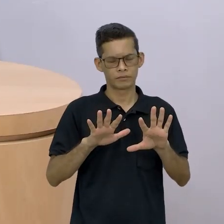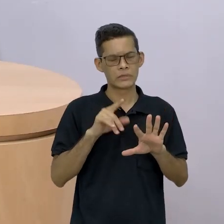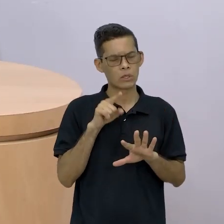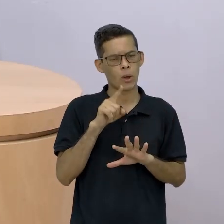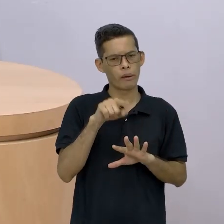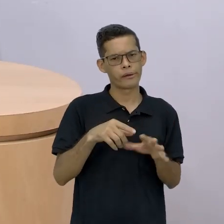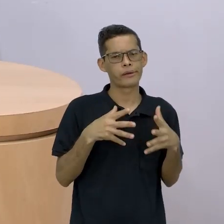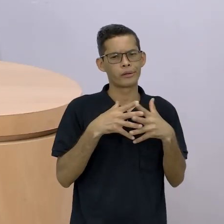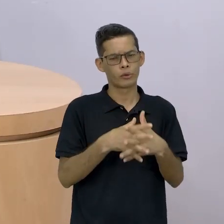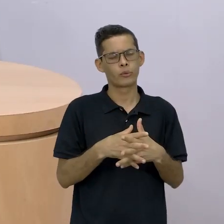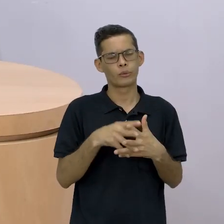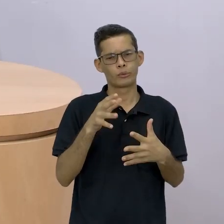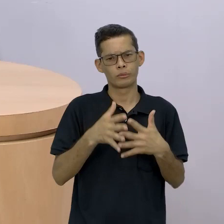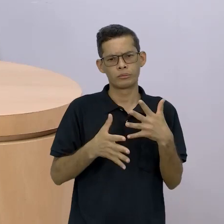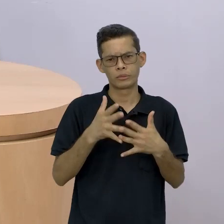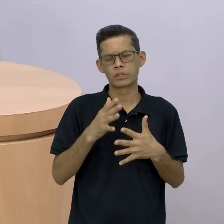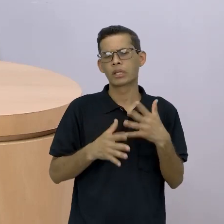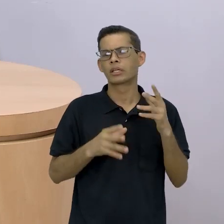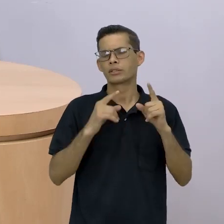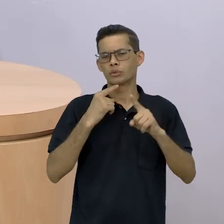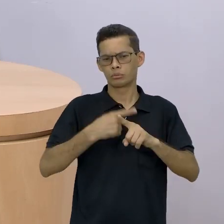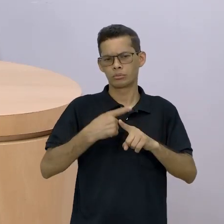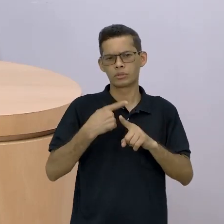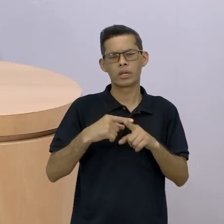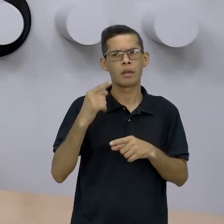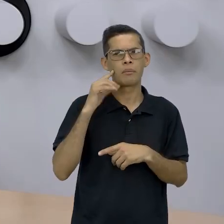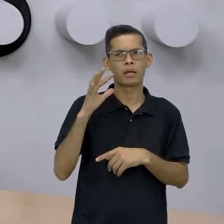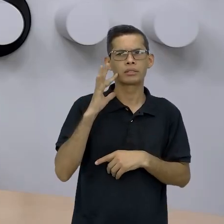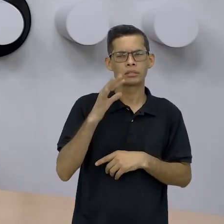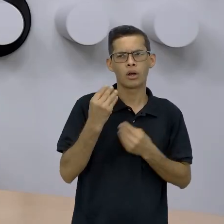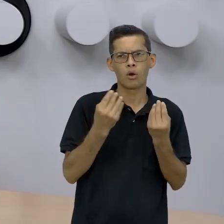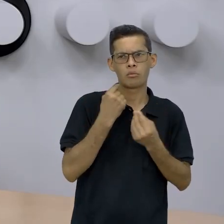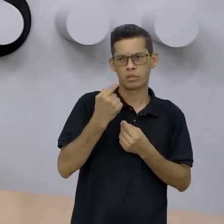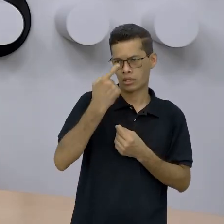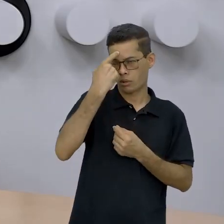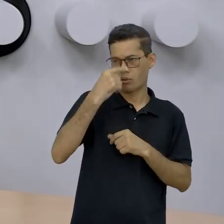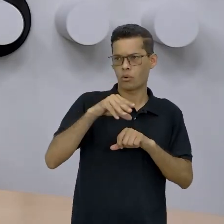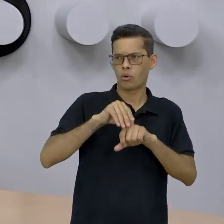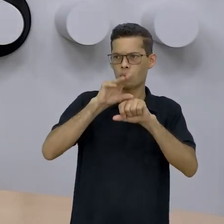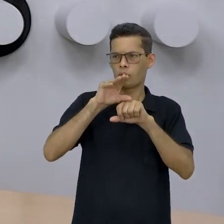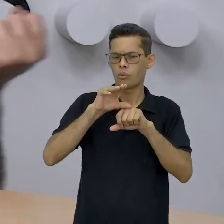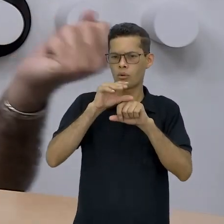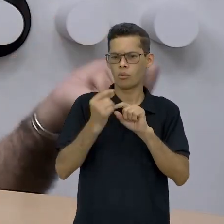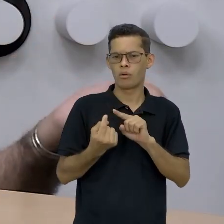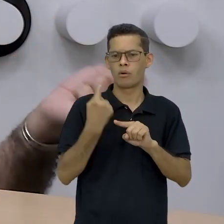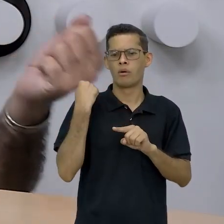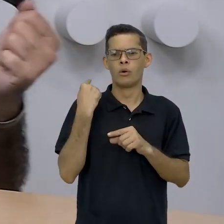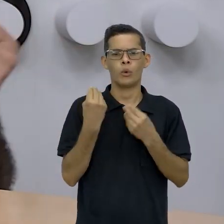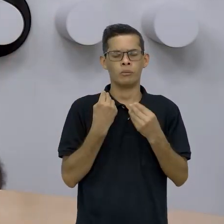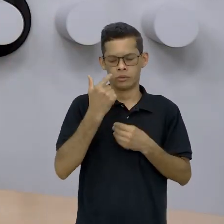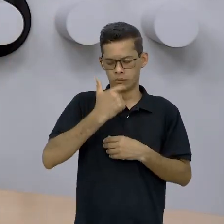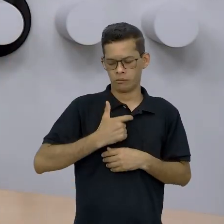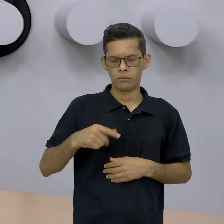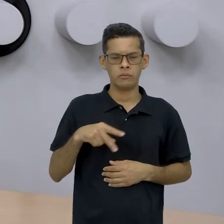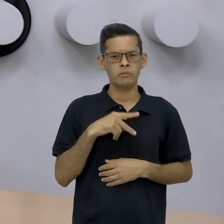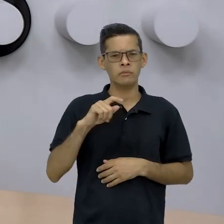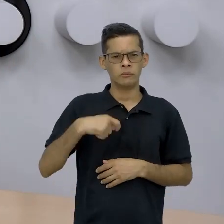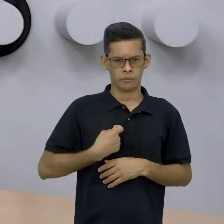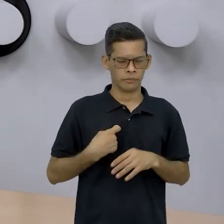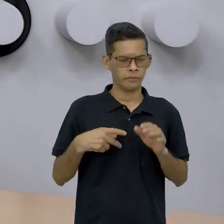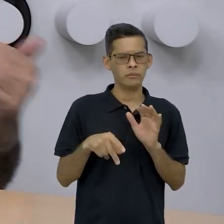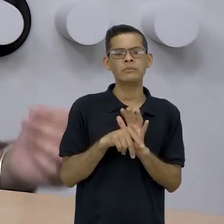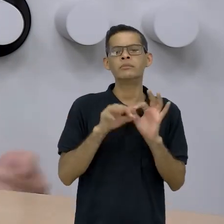isso, porque eu vou dar a minha noção de conhecimento, no caso eu, professor, e